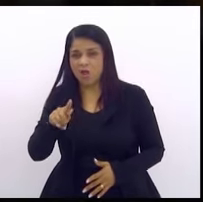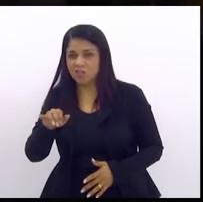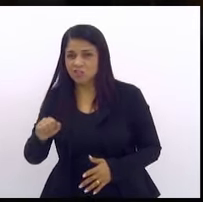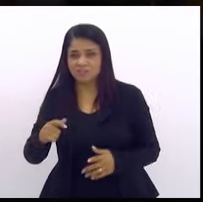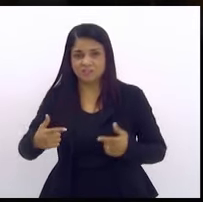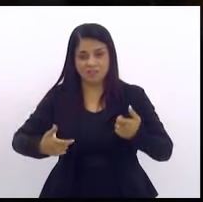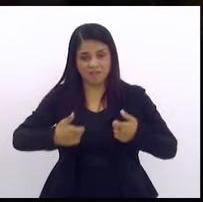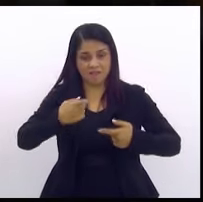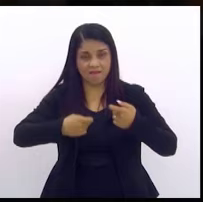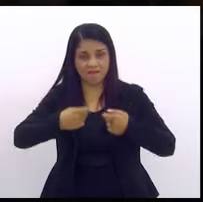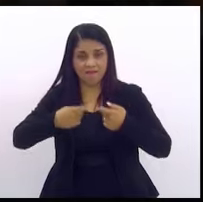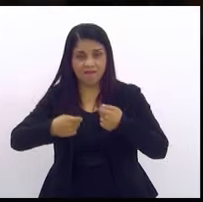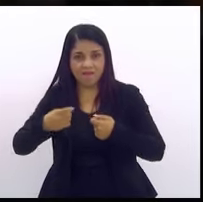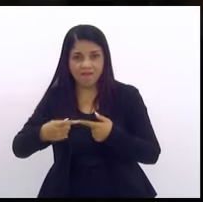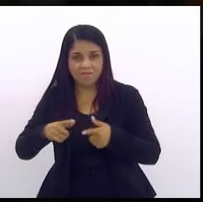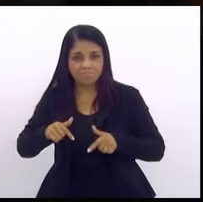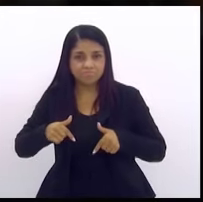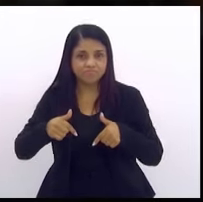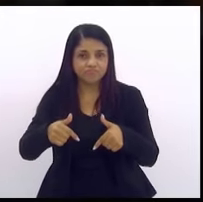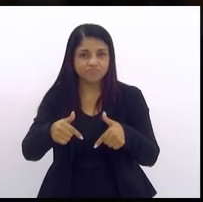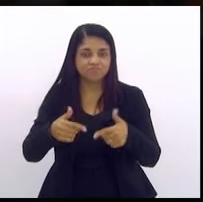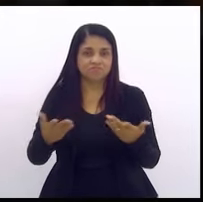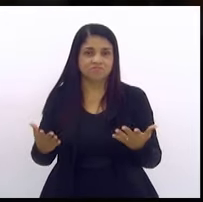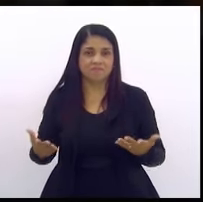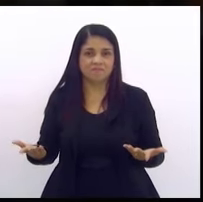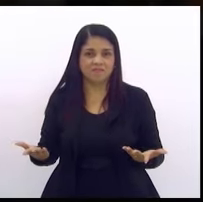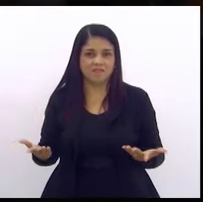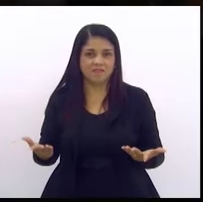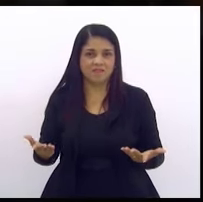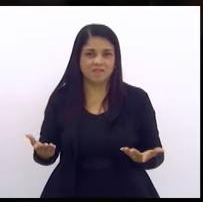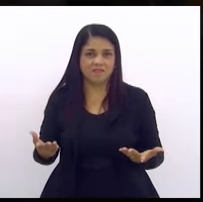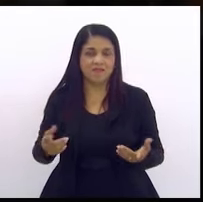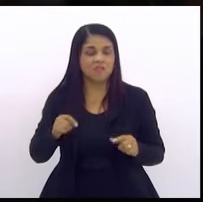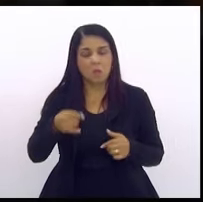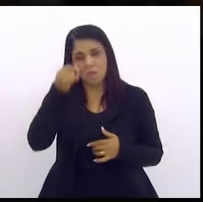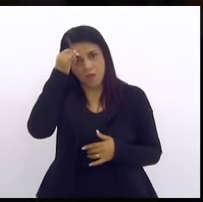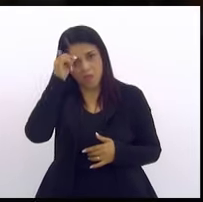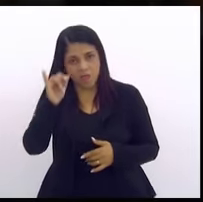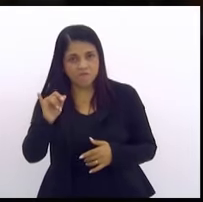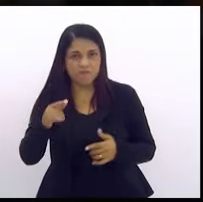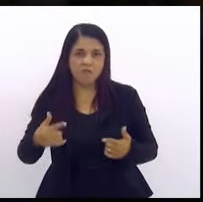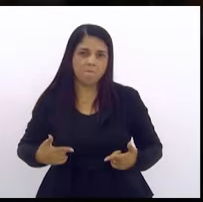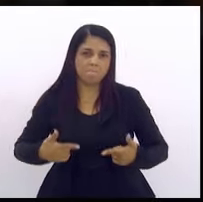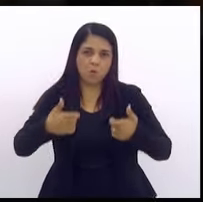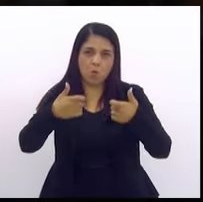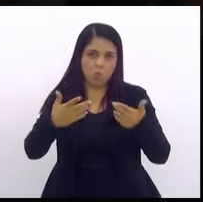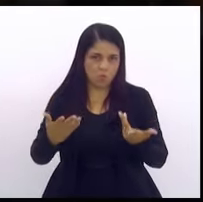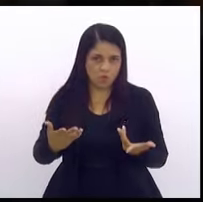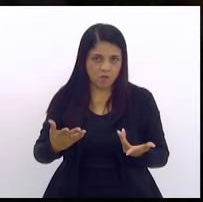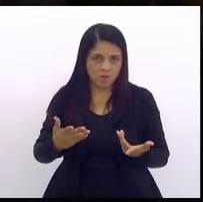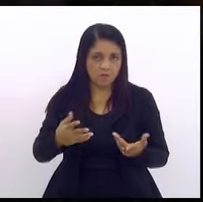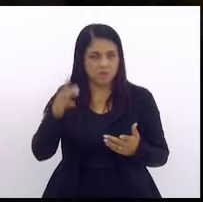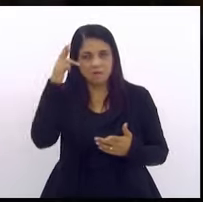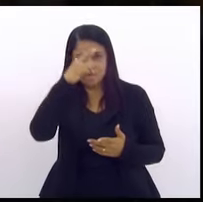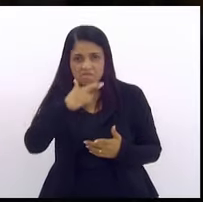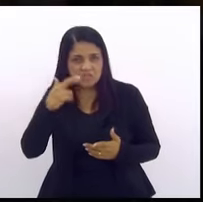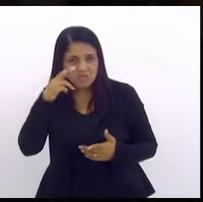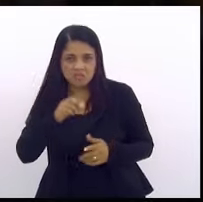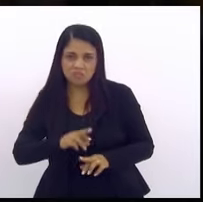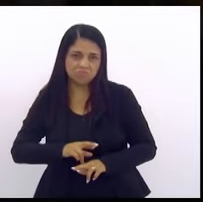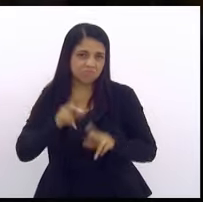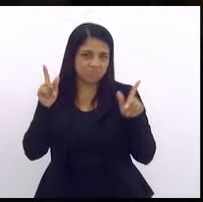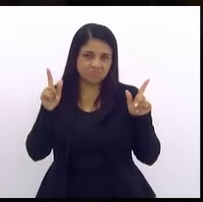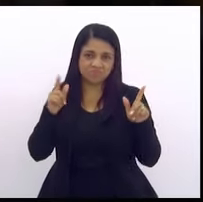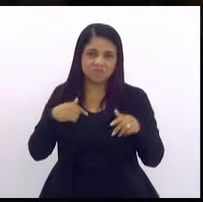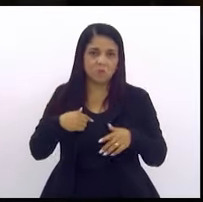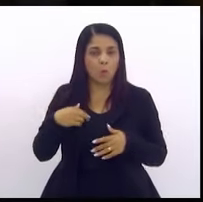que opera basicamente pelo confronto, e não pela prevenção do confronto, e não pela investigação ou pela